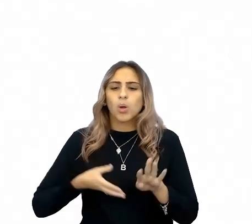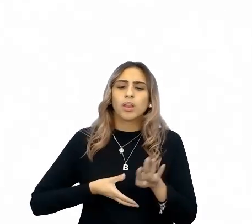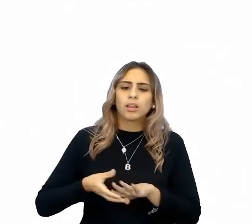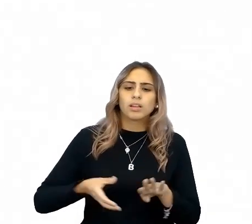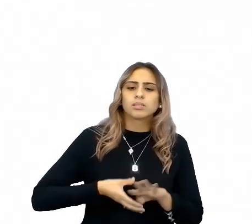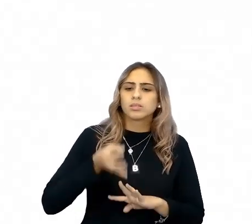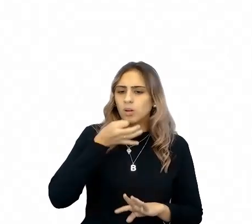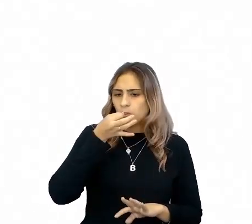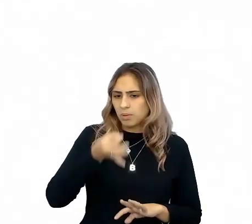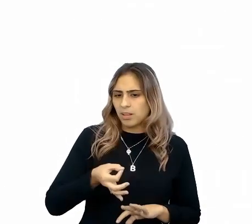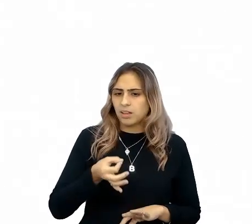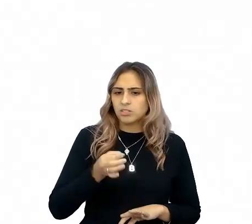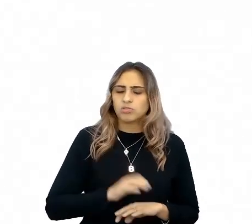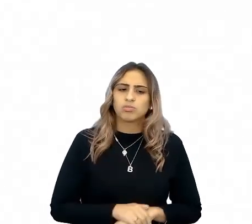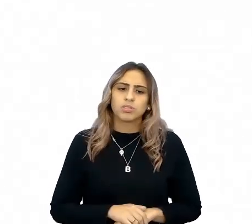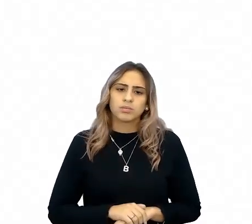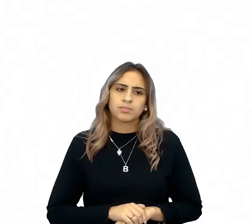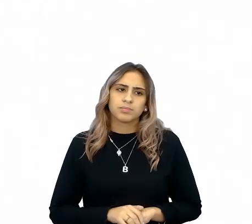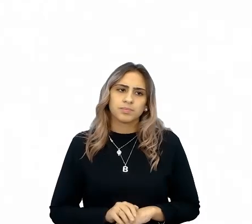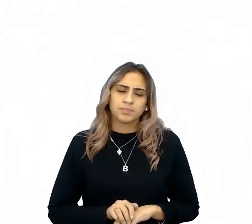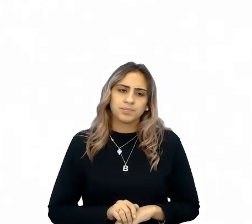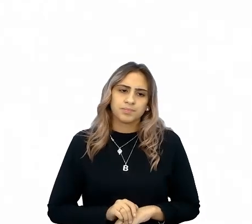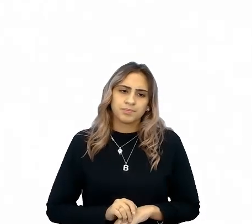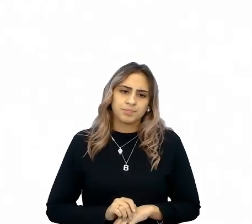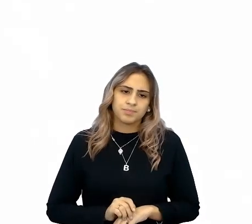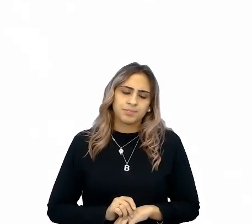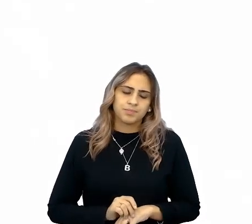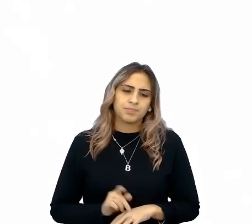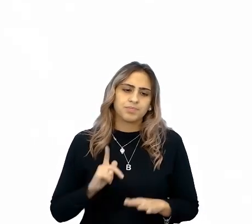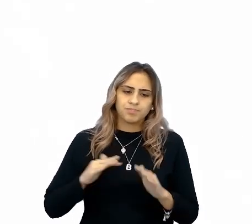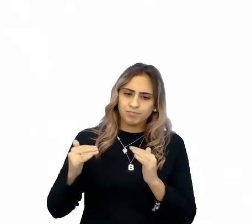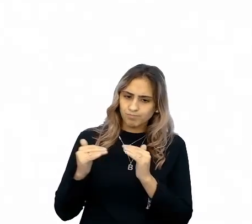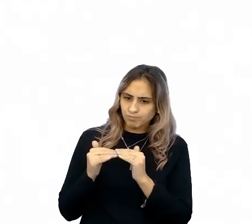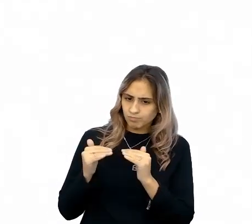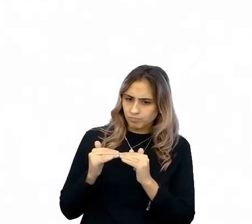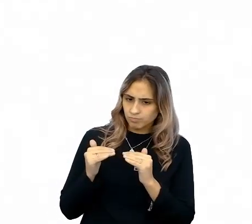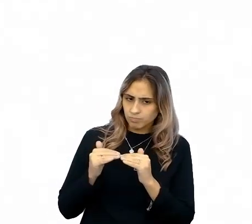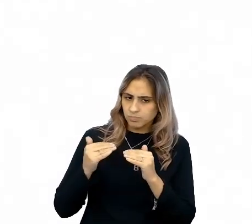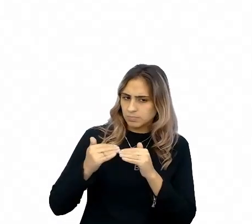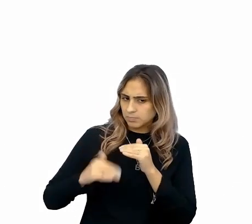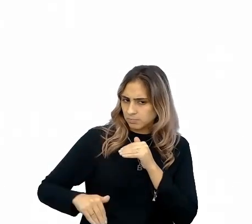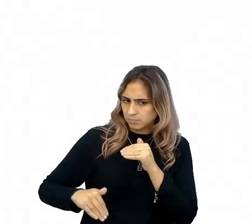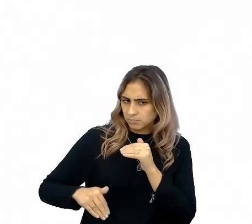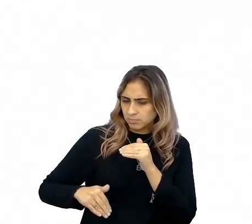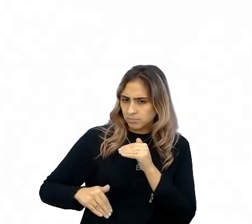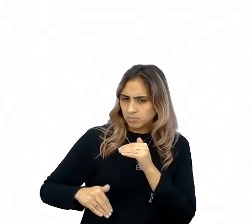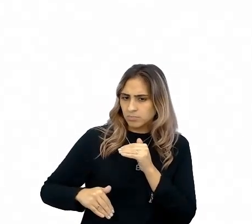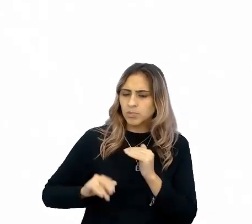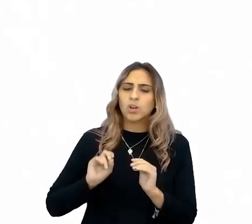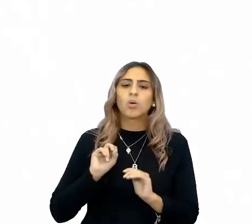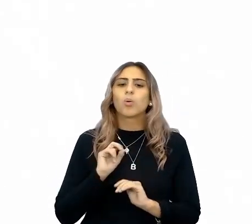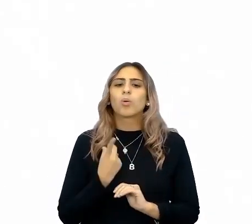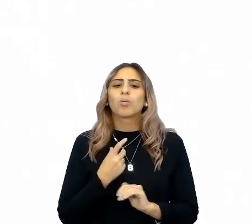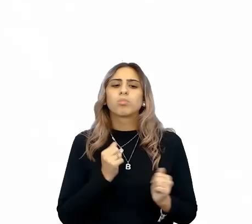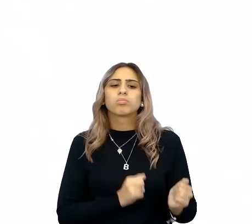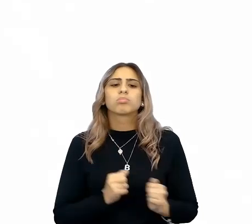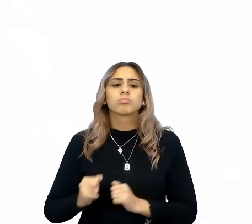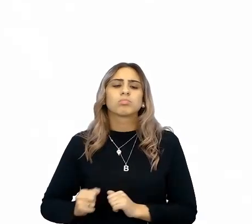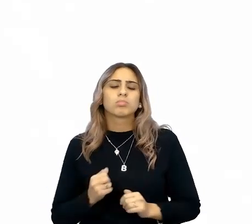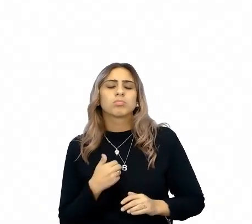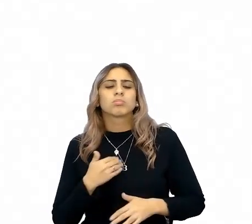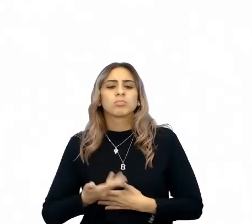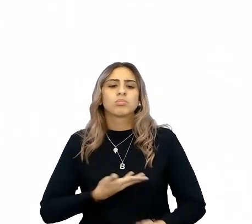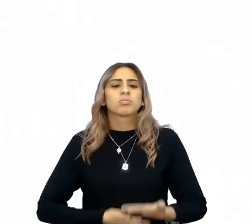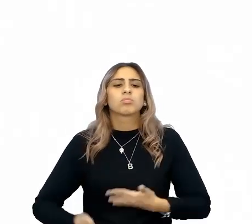orientação argumentativa que darão a eles. Concordância, discordância ou ponderação em relação ao